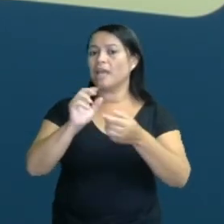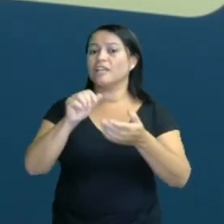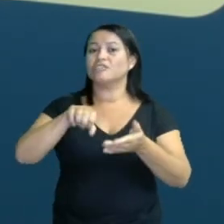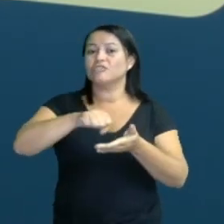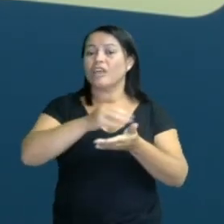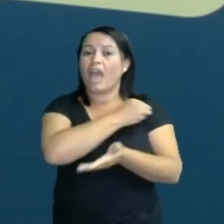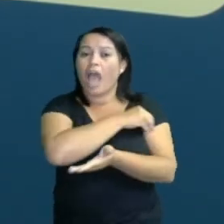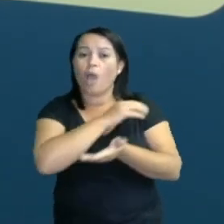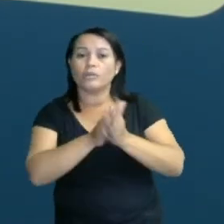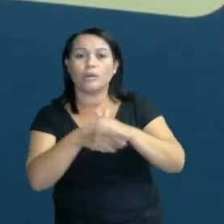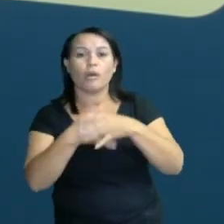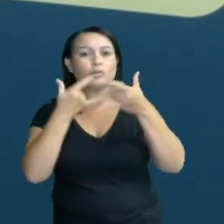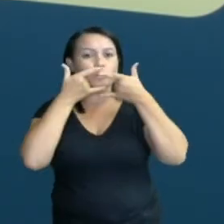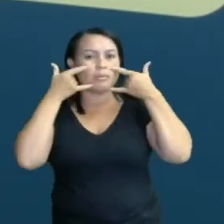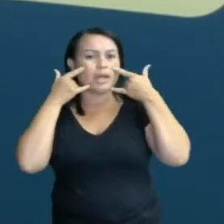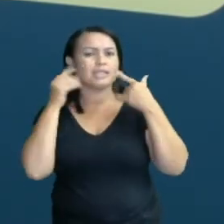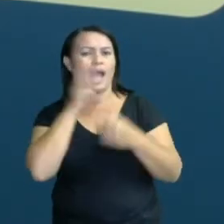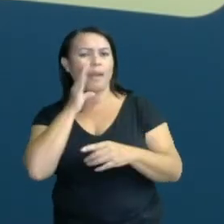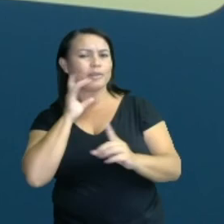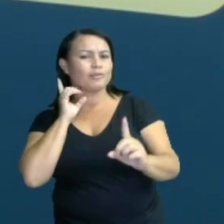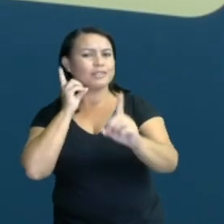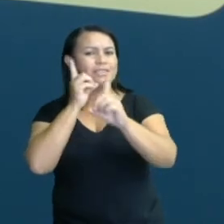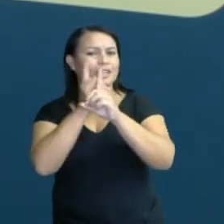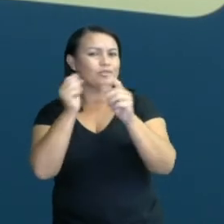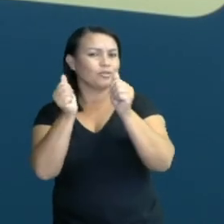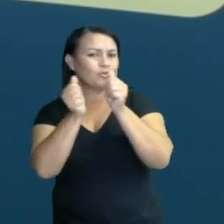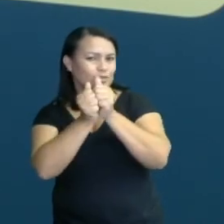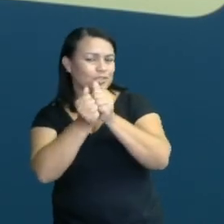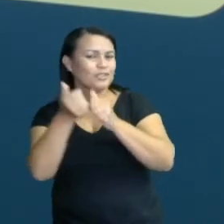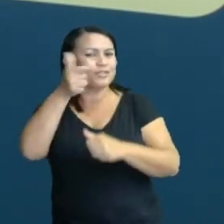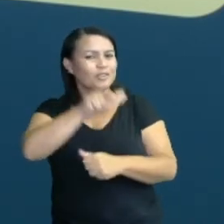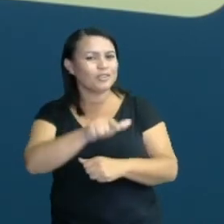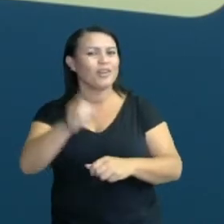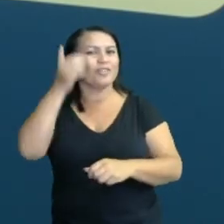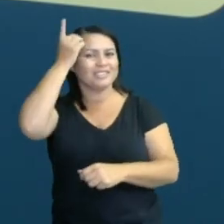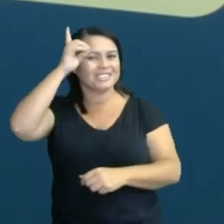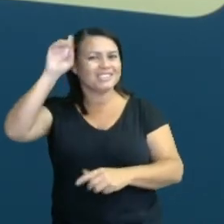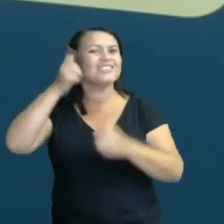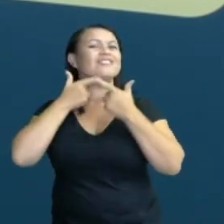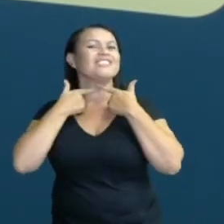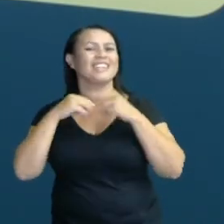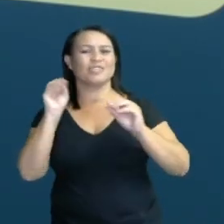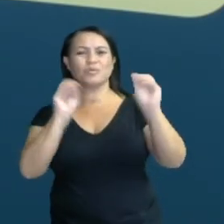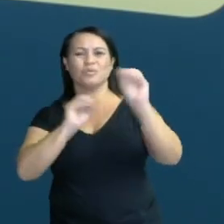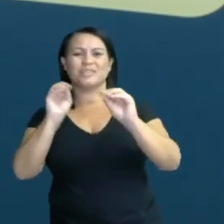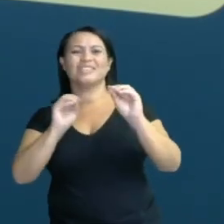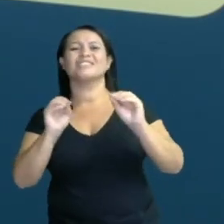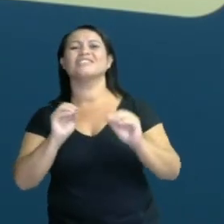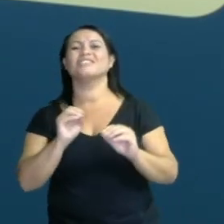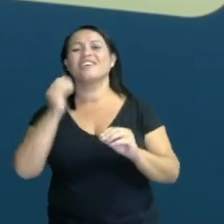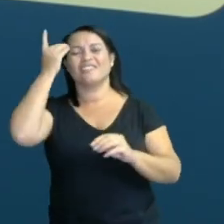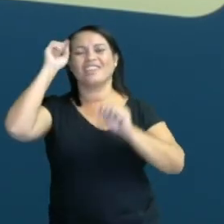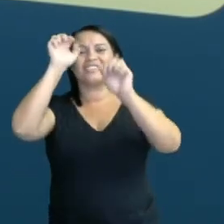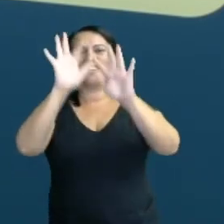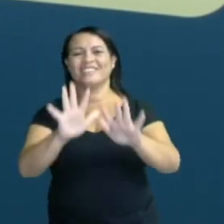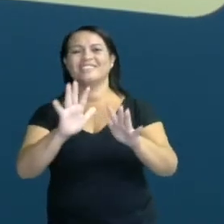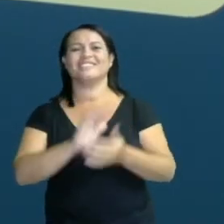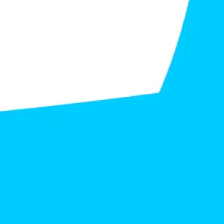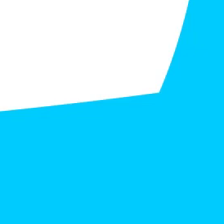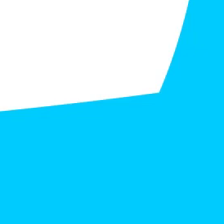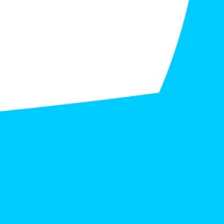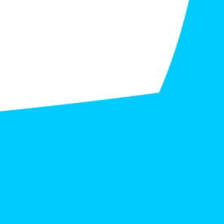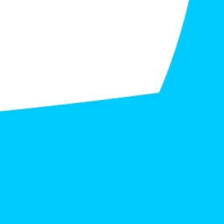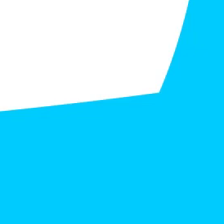nas mãos e usem máscara. Logo, logo a gente vai estar juntinhos de novo, se Deus quiser. Beijos e fiquem com Deus.